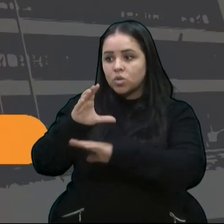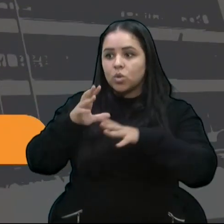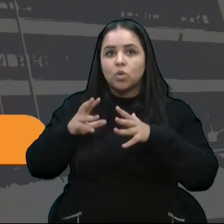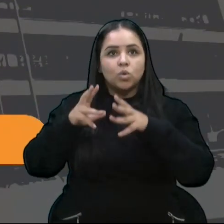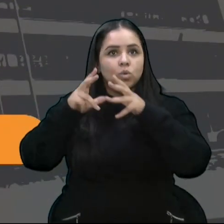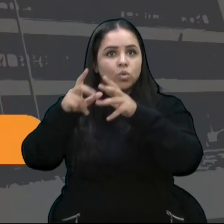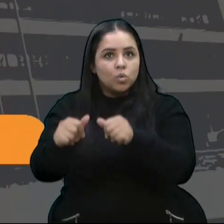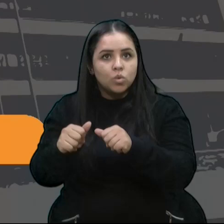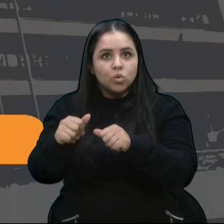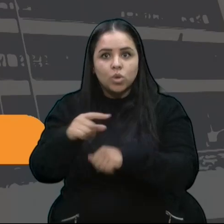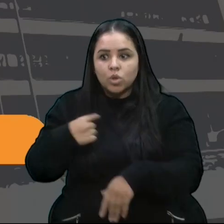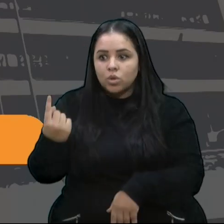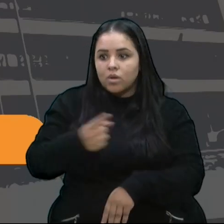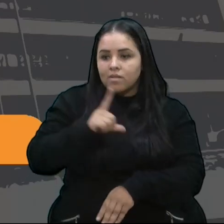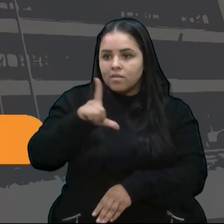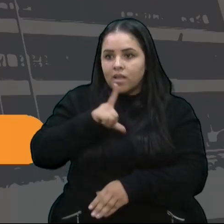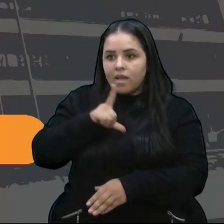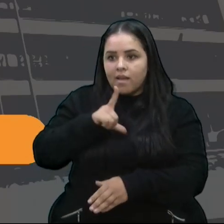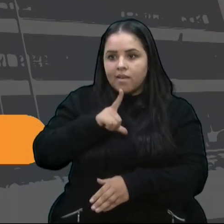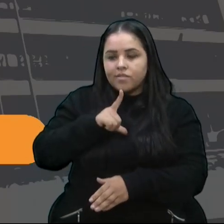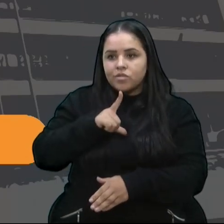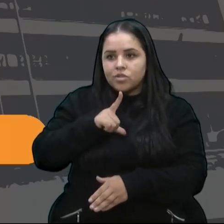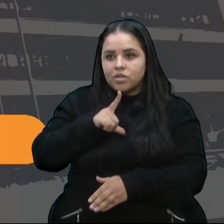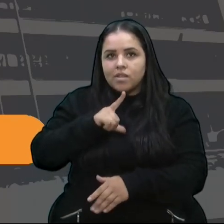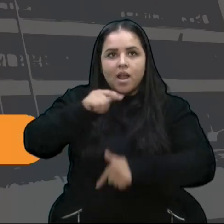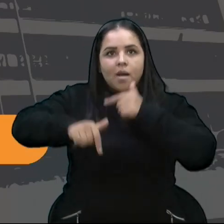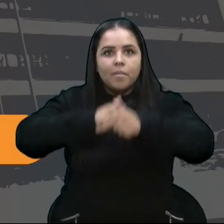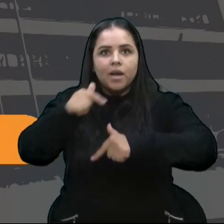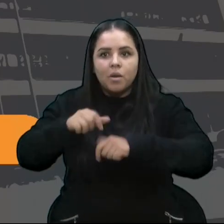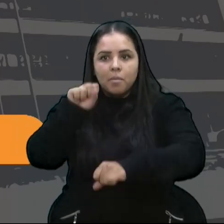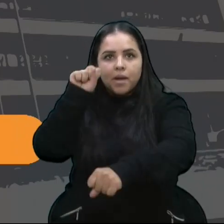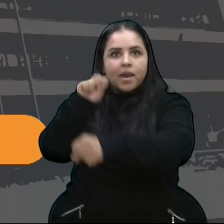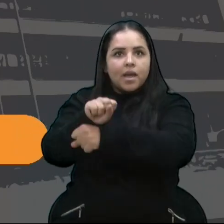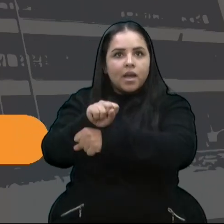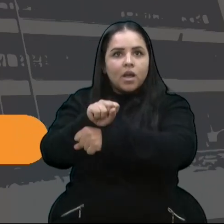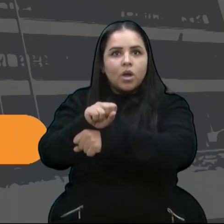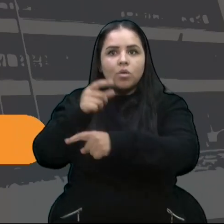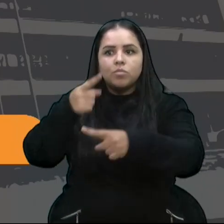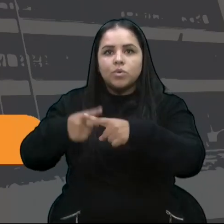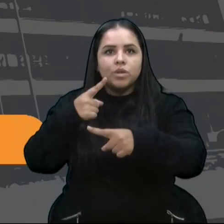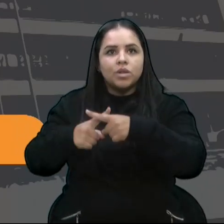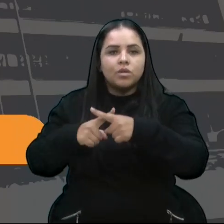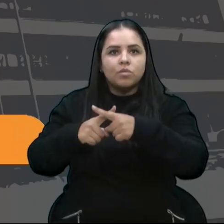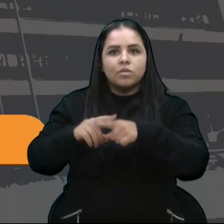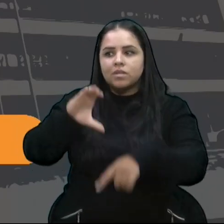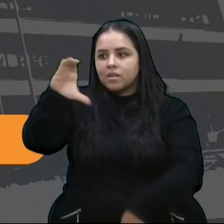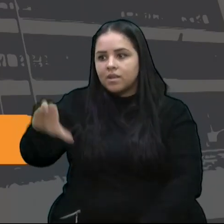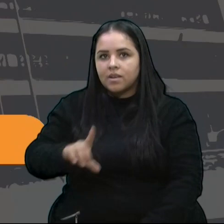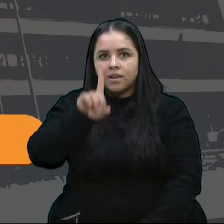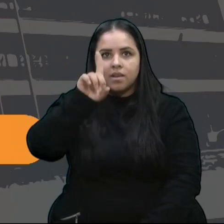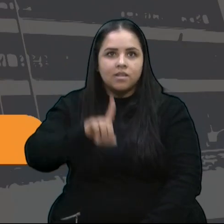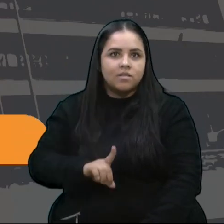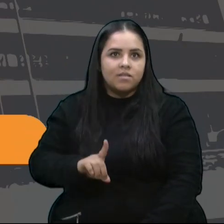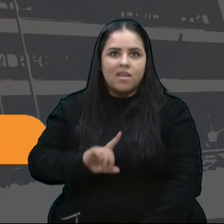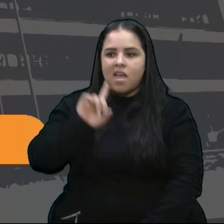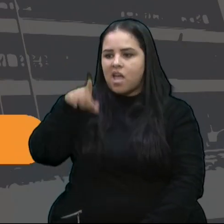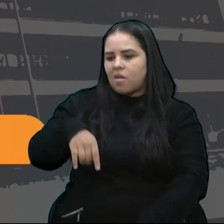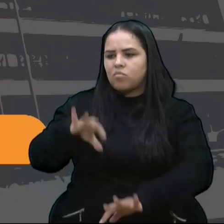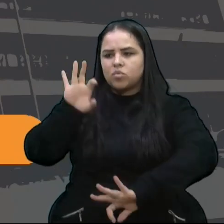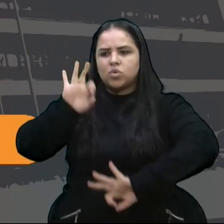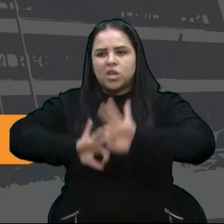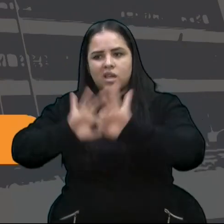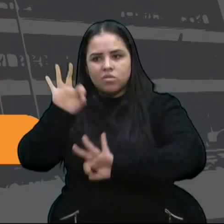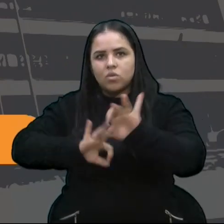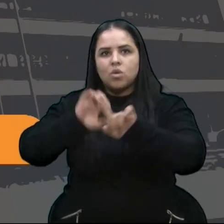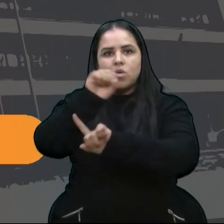gente tinha paralisaram, automaticamente, porque a maioria dos nossos clientes são projetos sociais